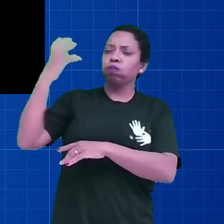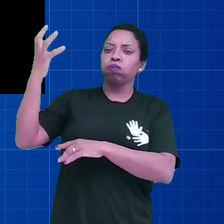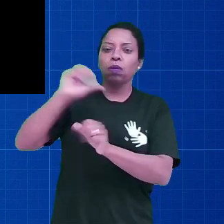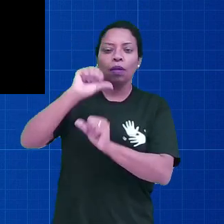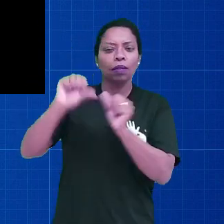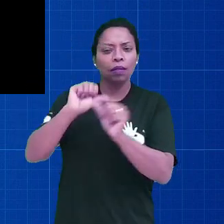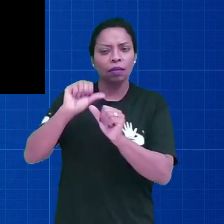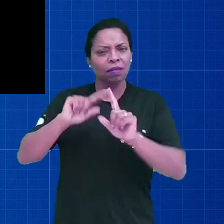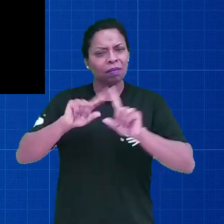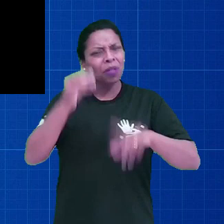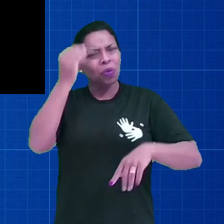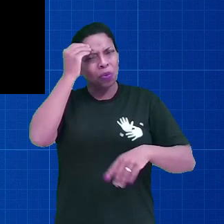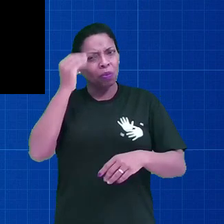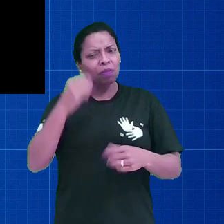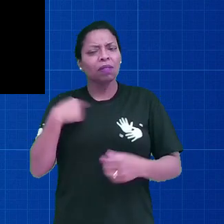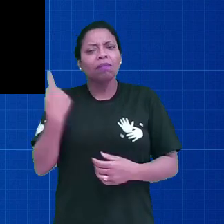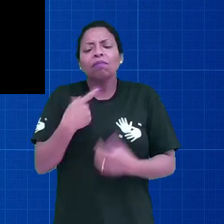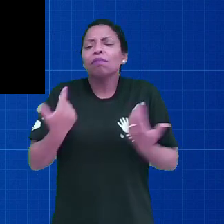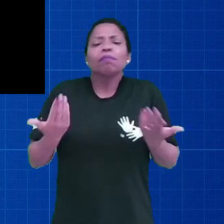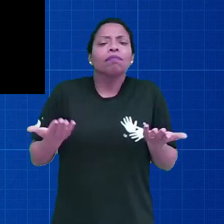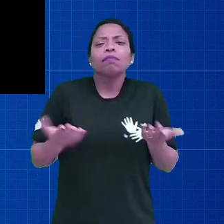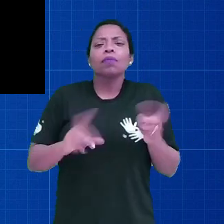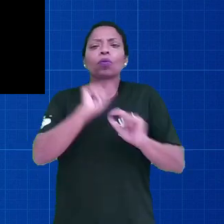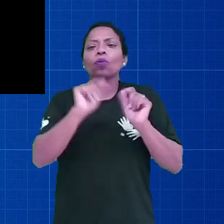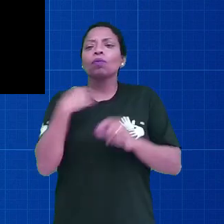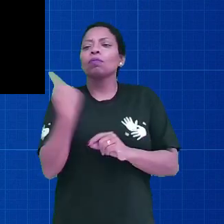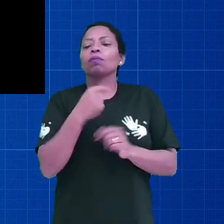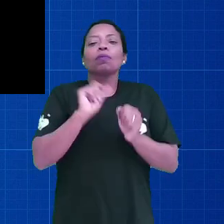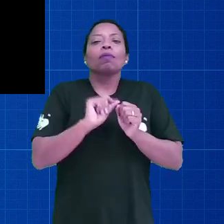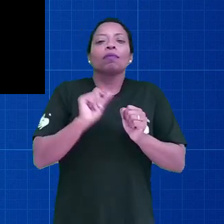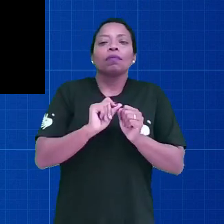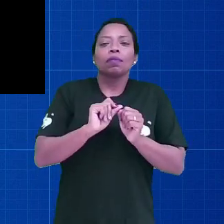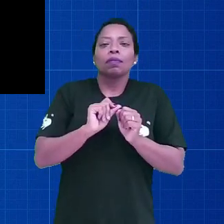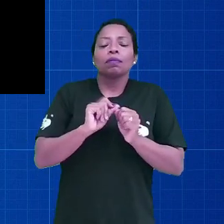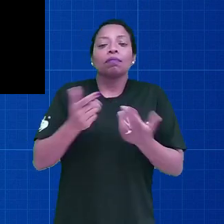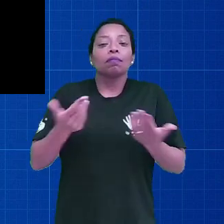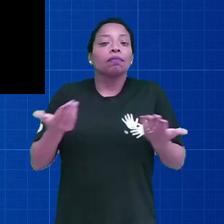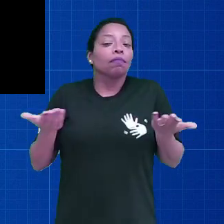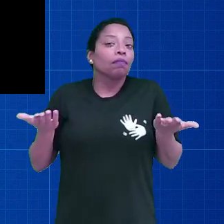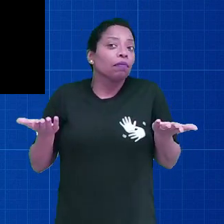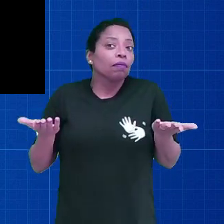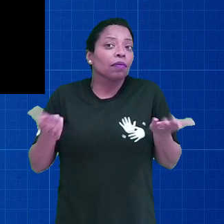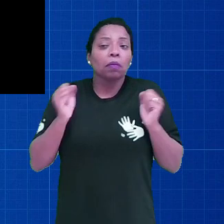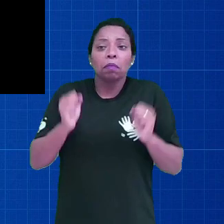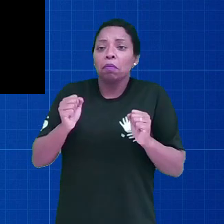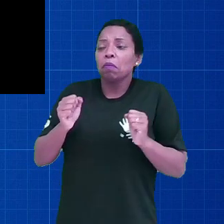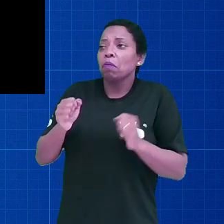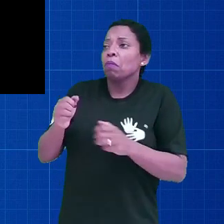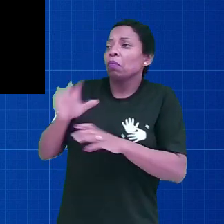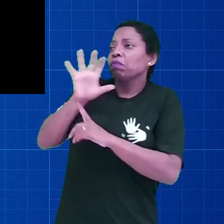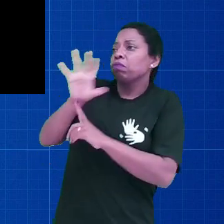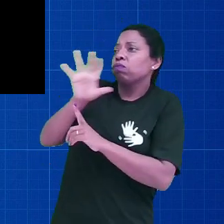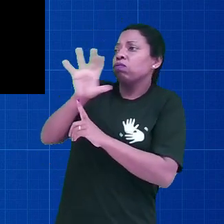Qual que é a nossa culpa, né? O que nós realizamos, o que nós fazemos que causam,